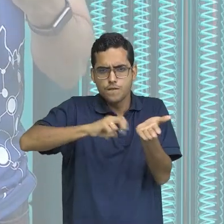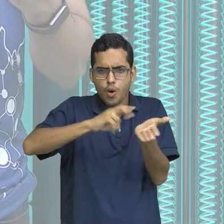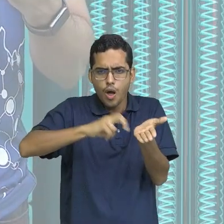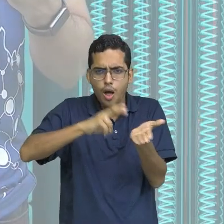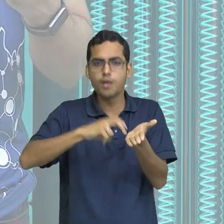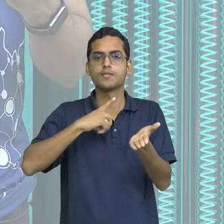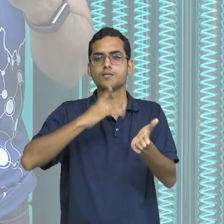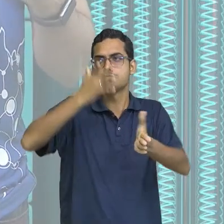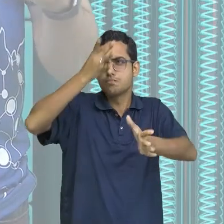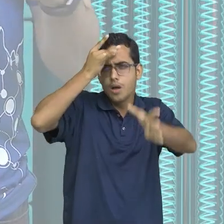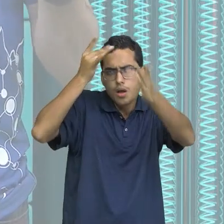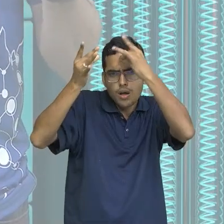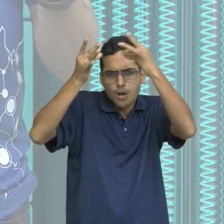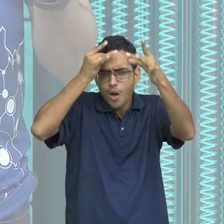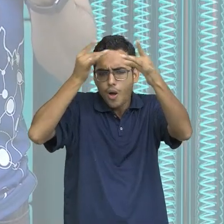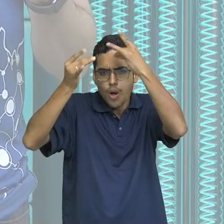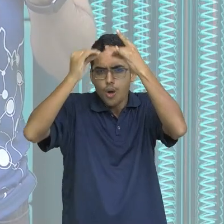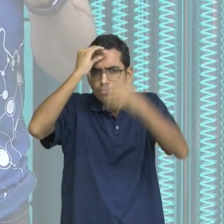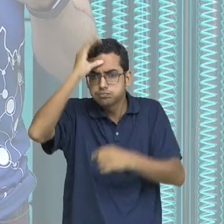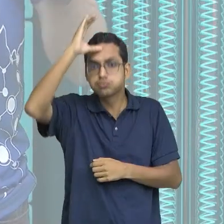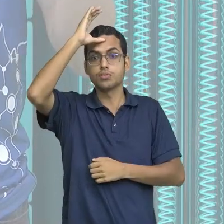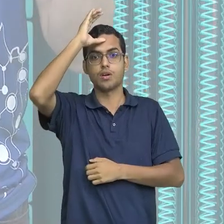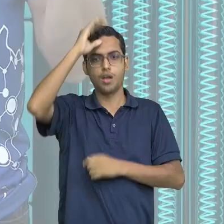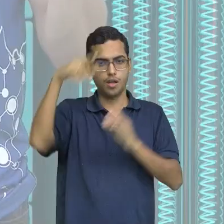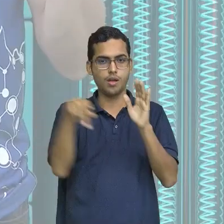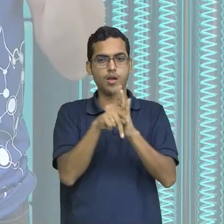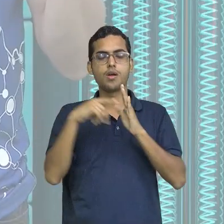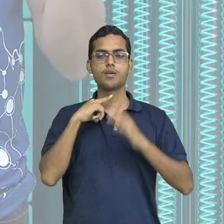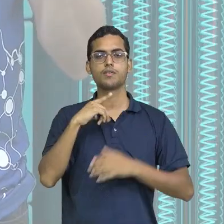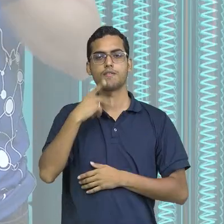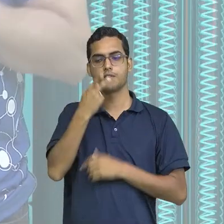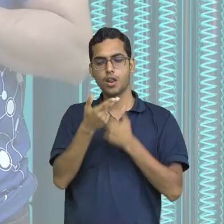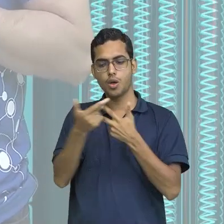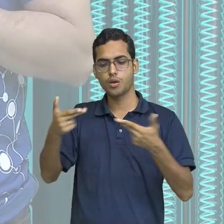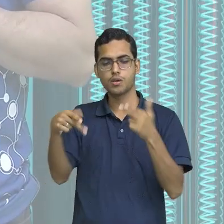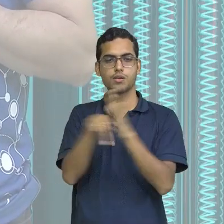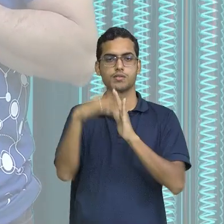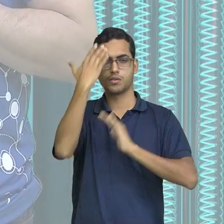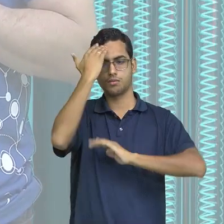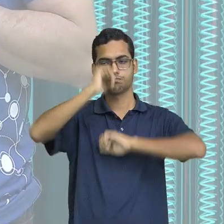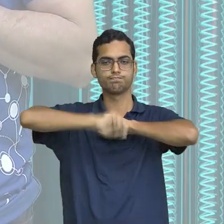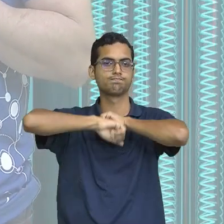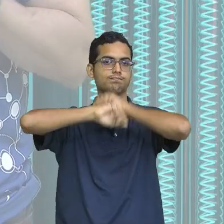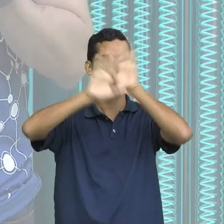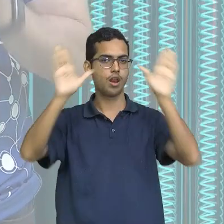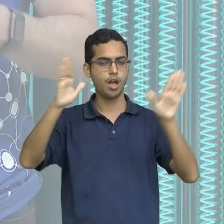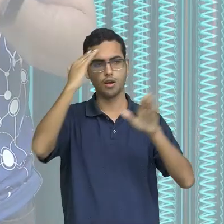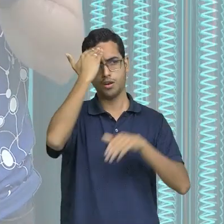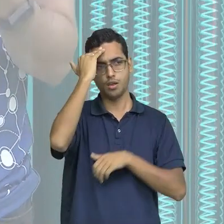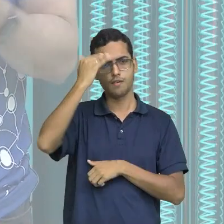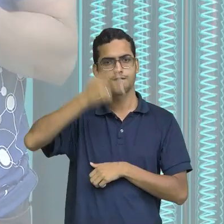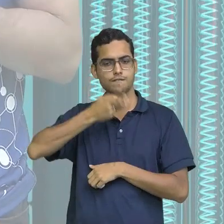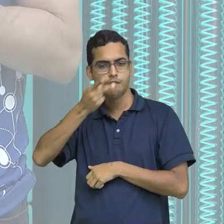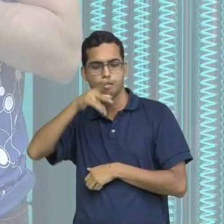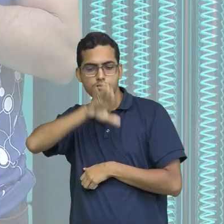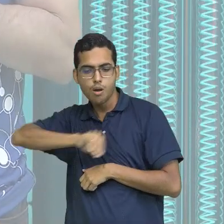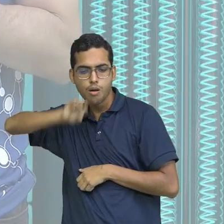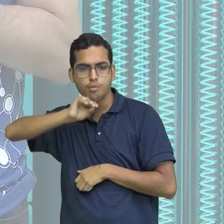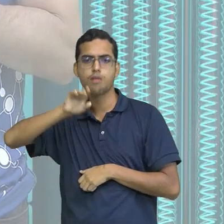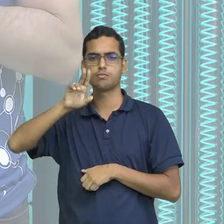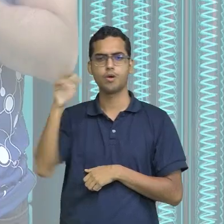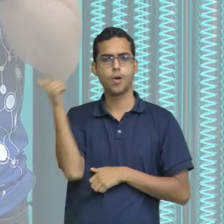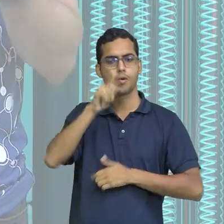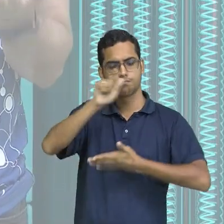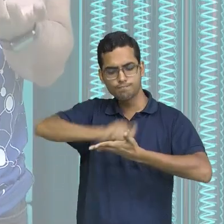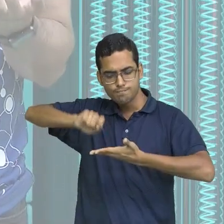forma mais clara essas ações que ocorreram relacionadas lá atrás, tá certo? Isso é algo que a gente vai pegando com o tempo,